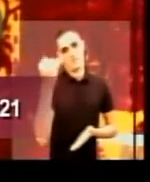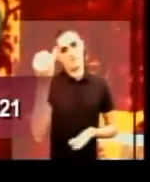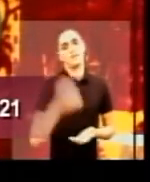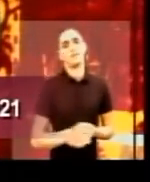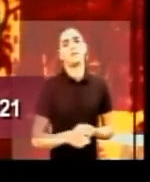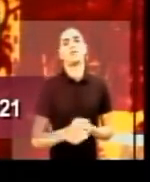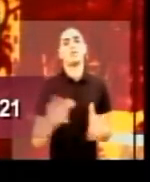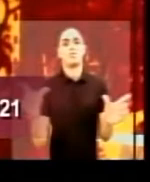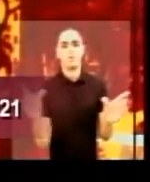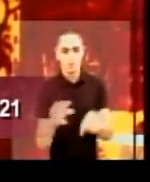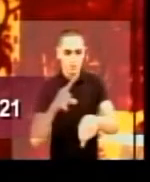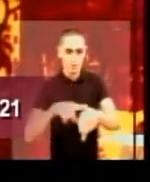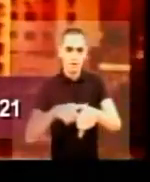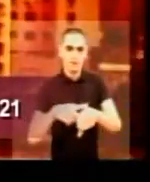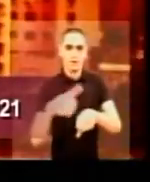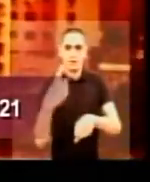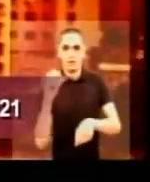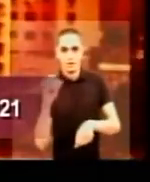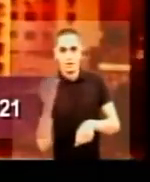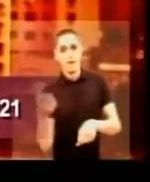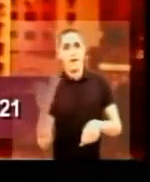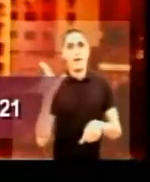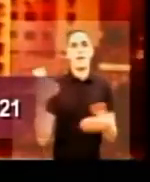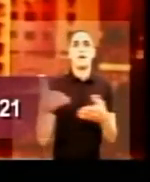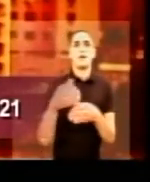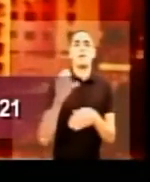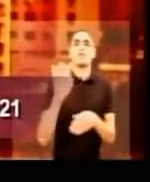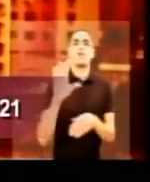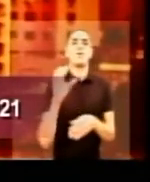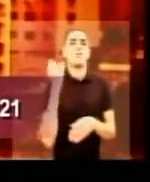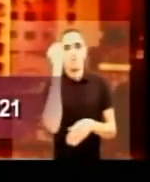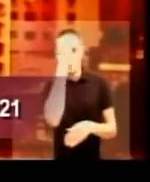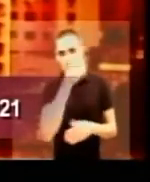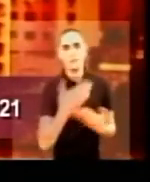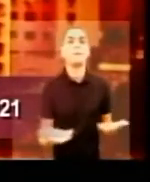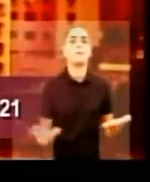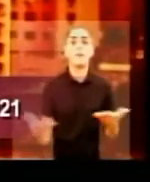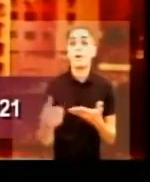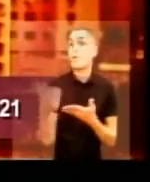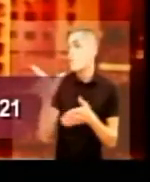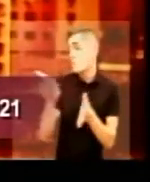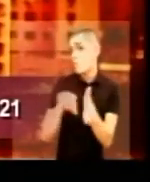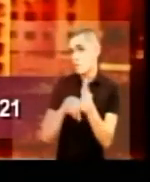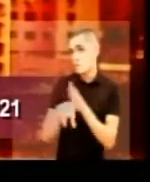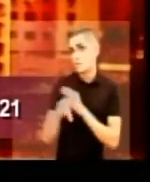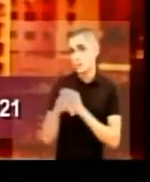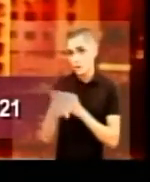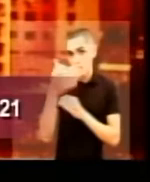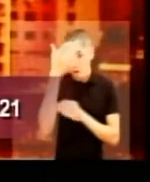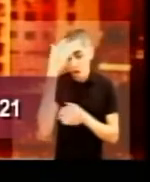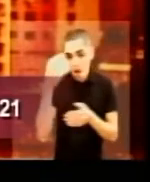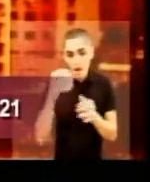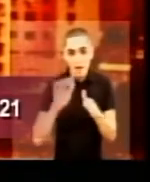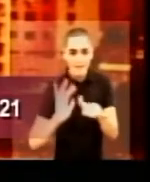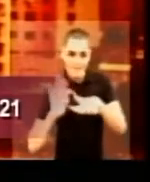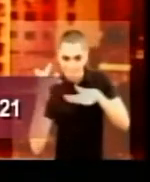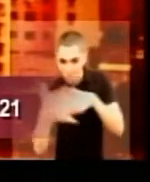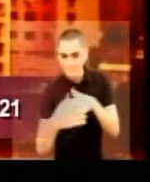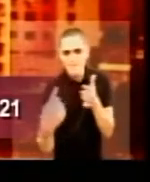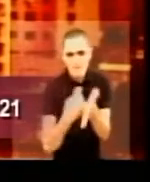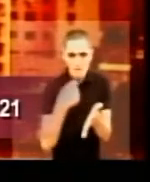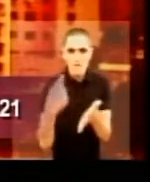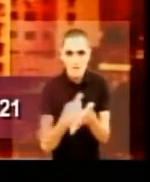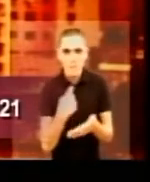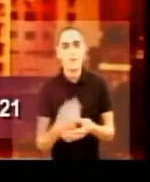8 horas. Agora eu vou fazer algumas perguntas que a gente sempre recebe nas nossas redes sociais. Como é que ficam